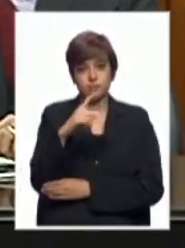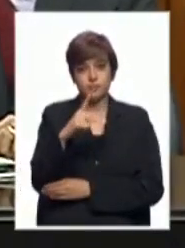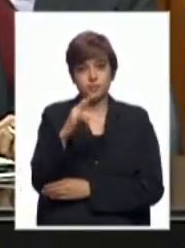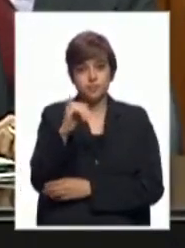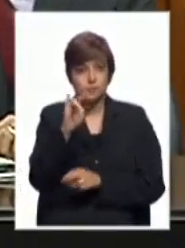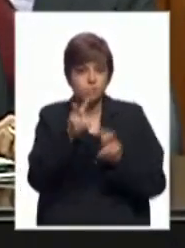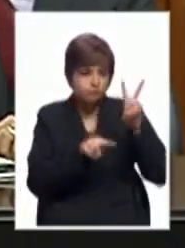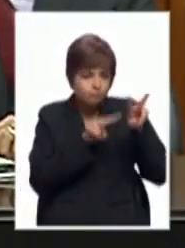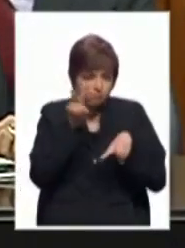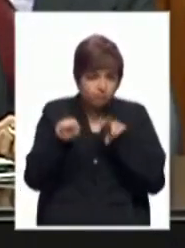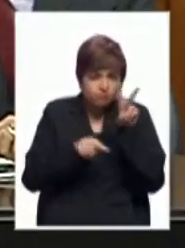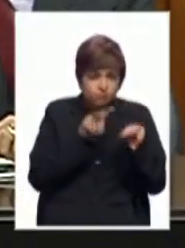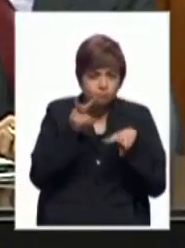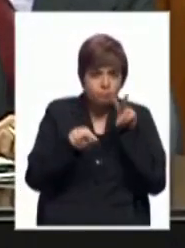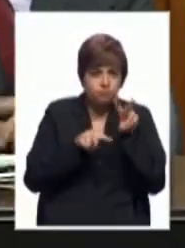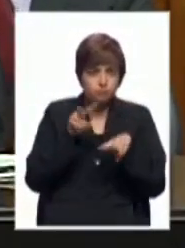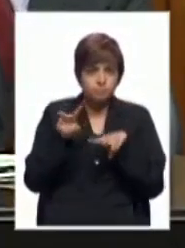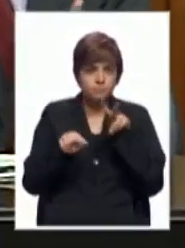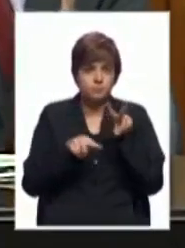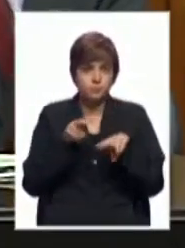as mineradoras do Estado.